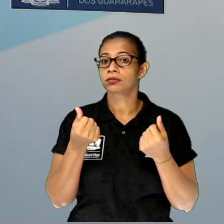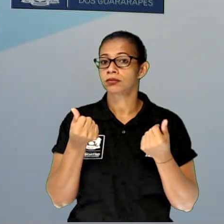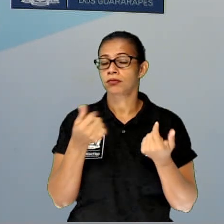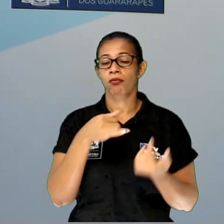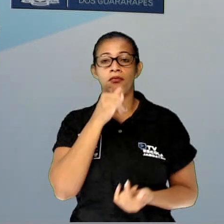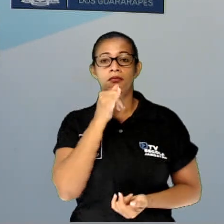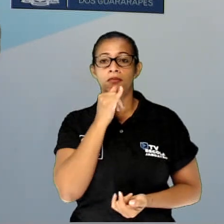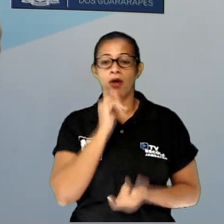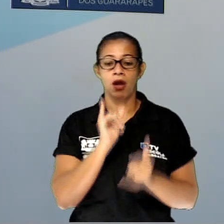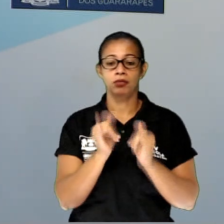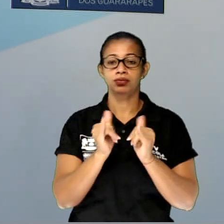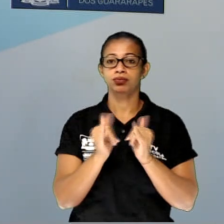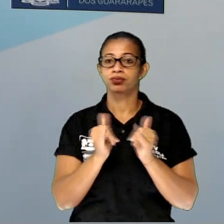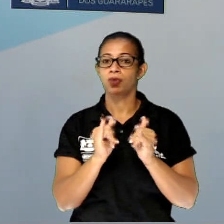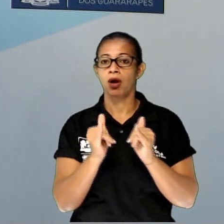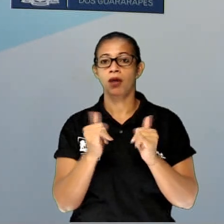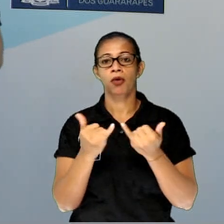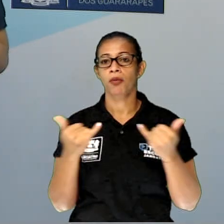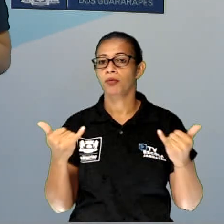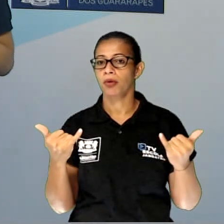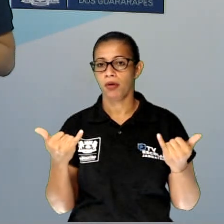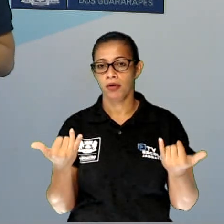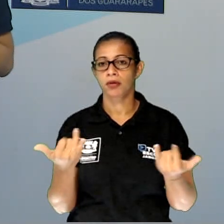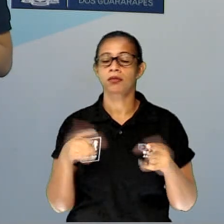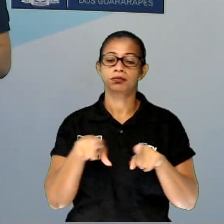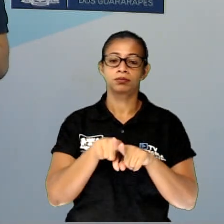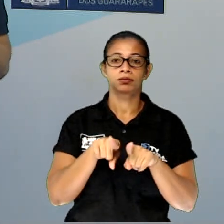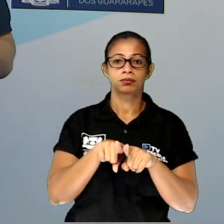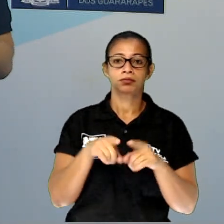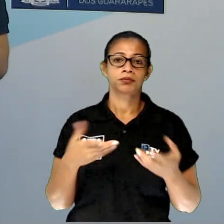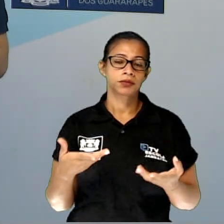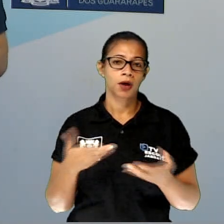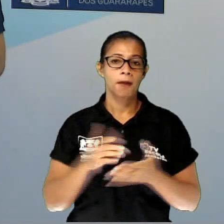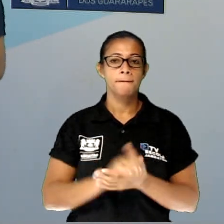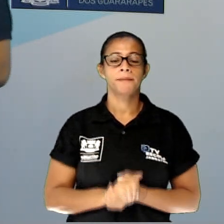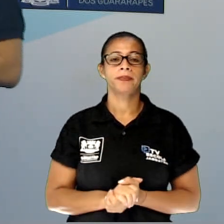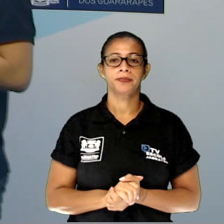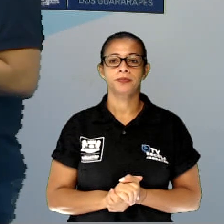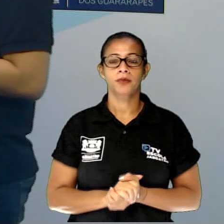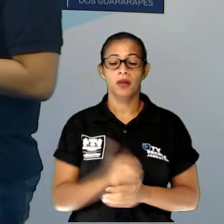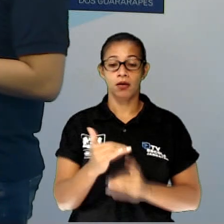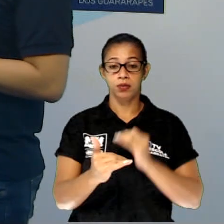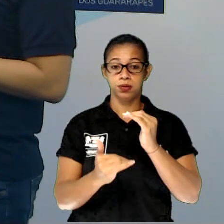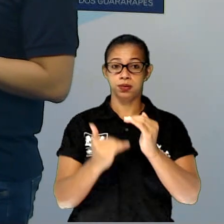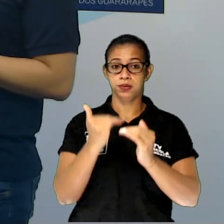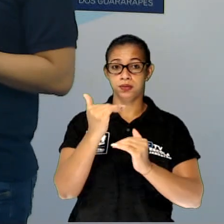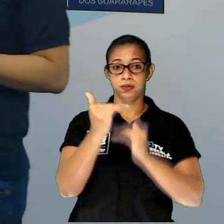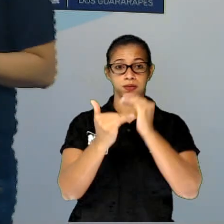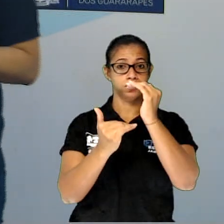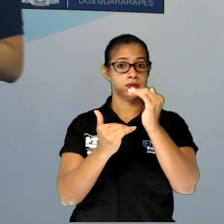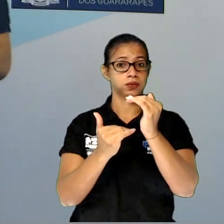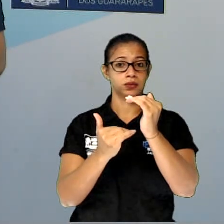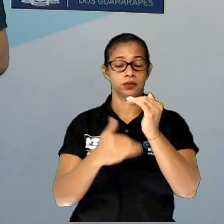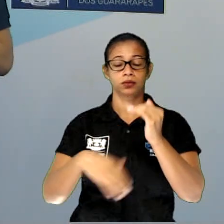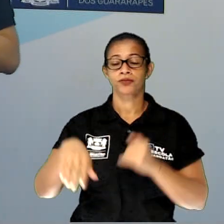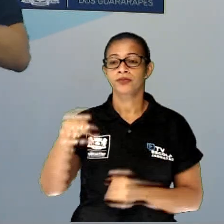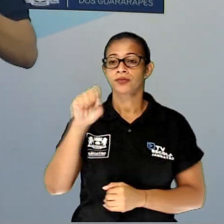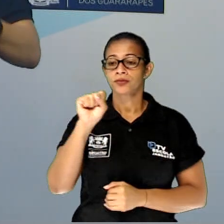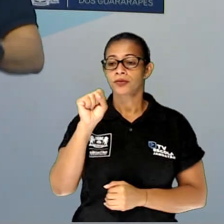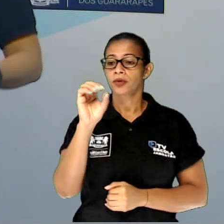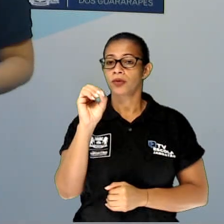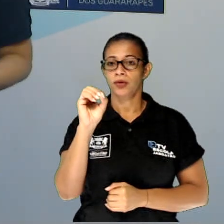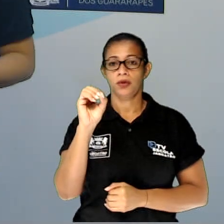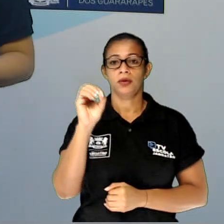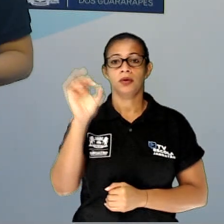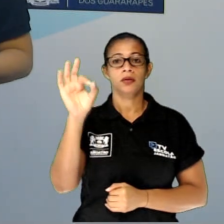elétrico. A produção de energia elétrica no Brasil, nesse período, aumentou cerca de 82%, o que foi